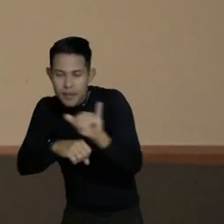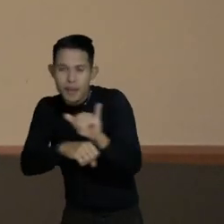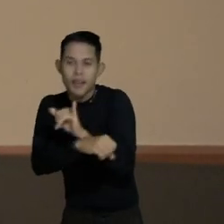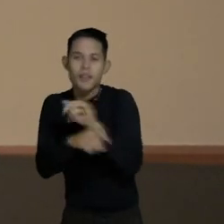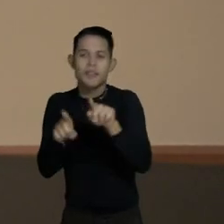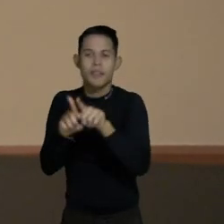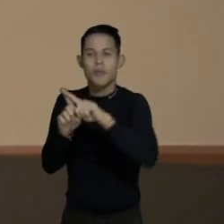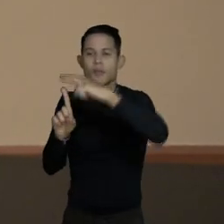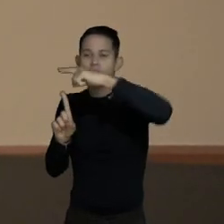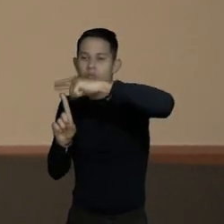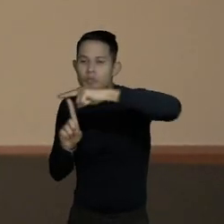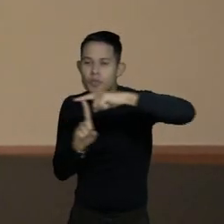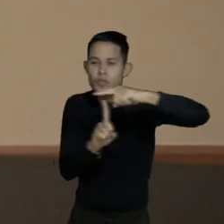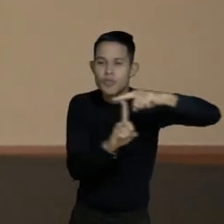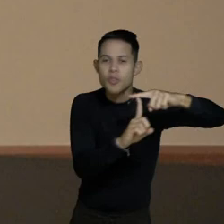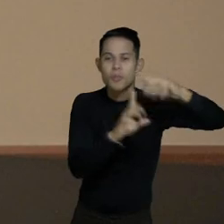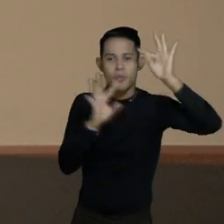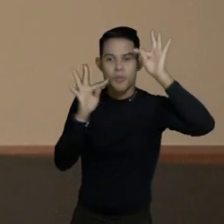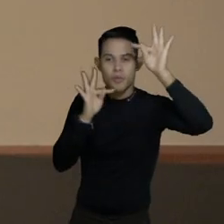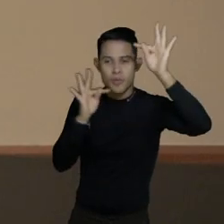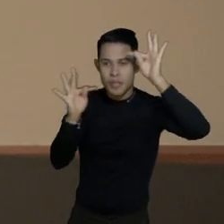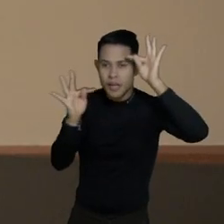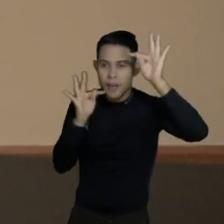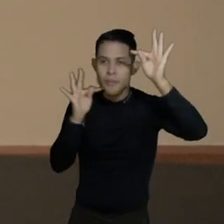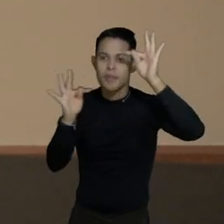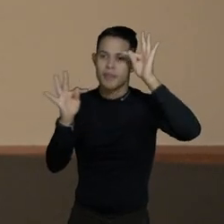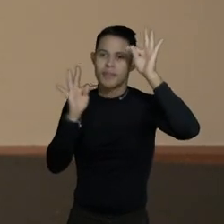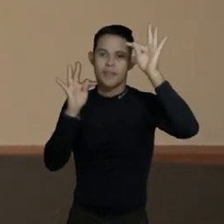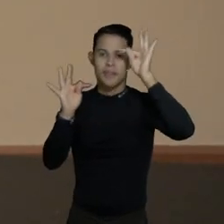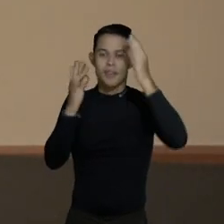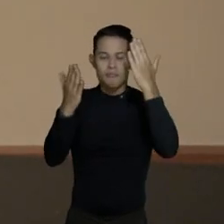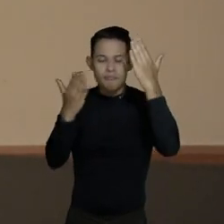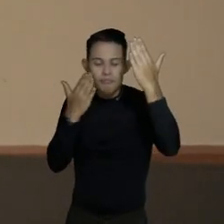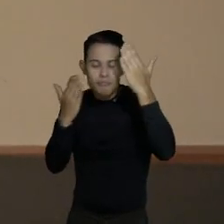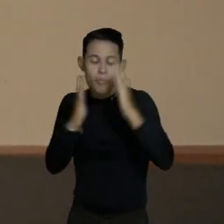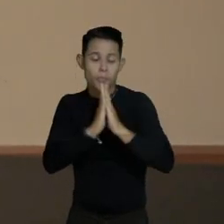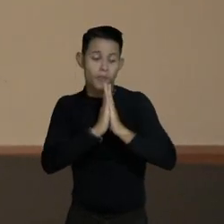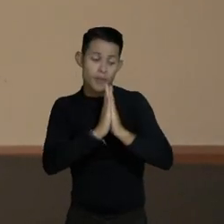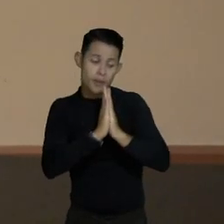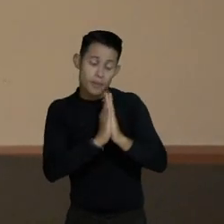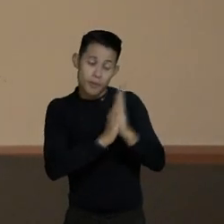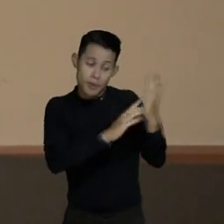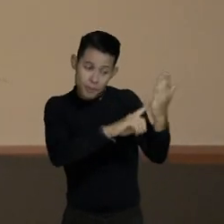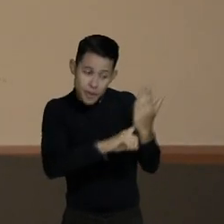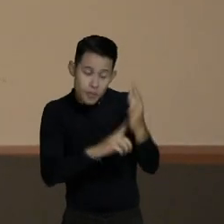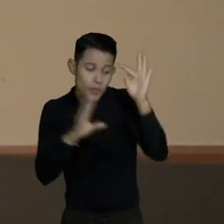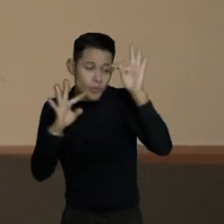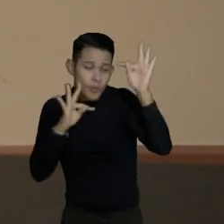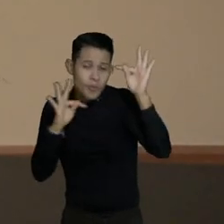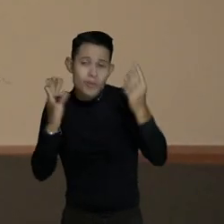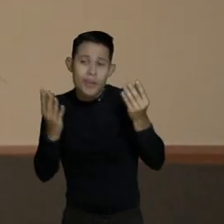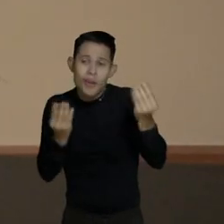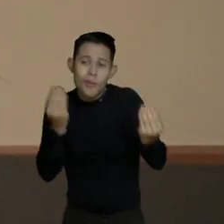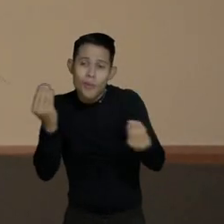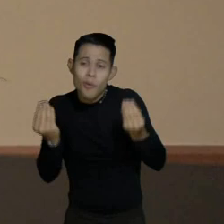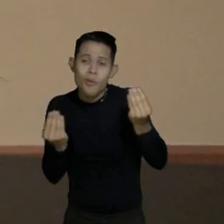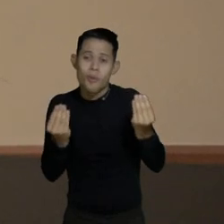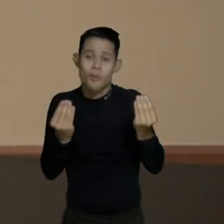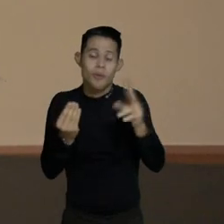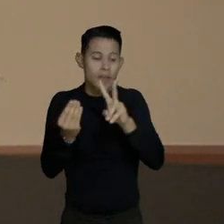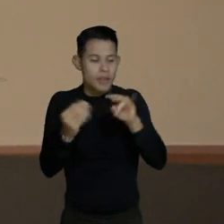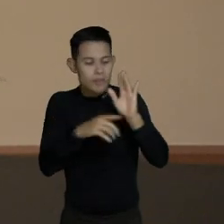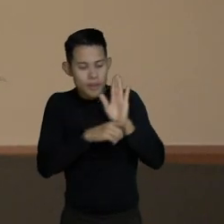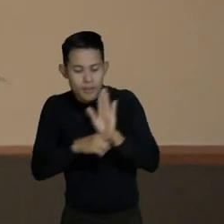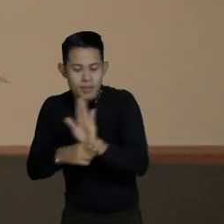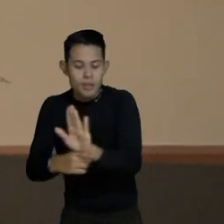terapia você vai até a escola e fala Me ajuda né Por favor me ajuda com essa terapia com essa né e que beneficia todos os